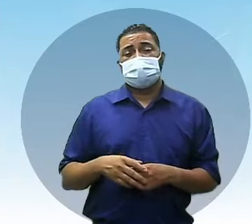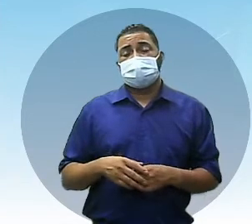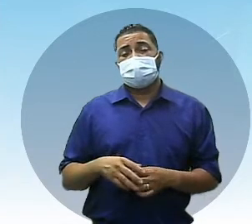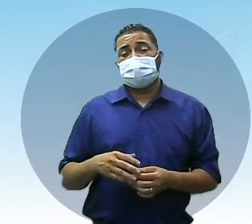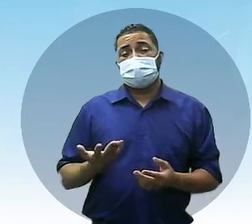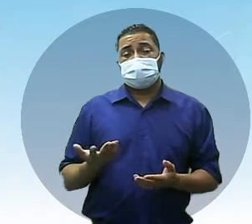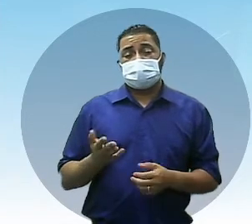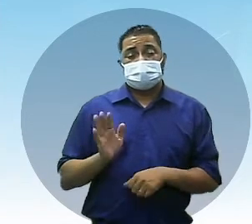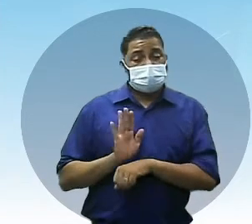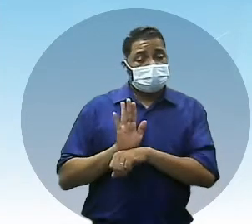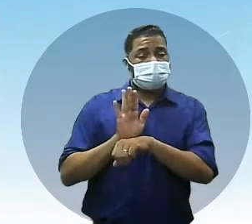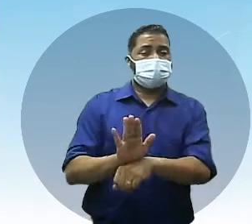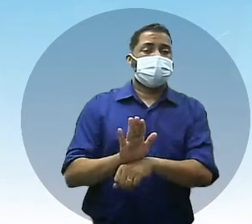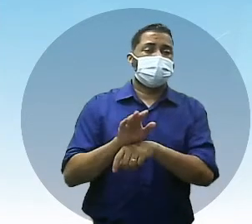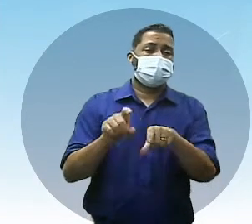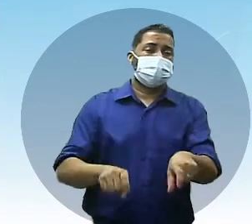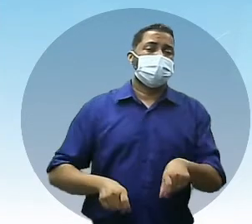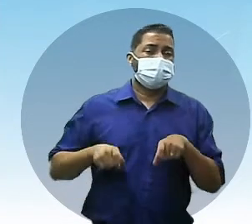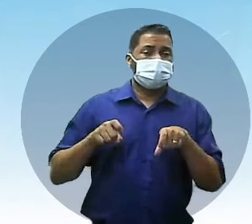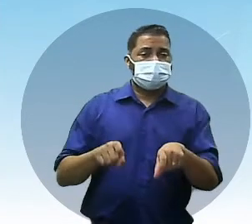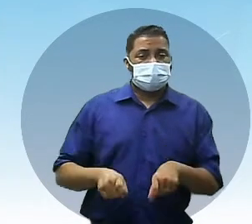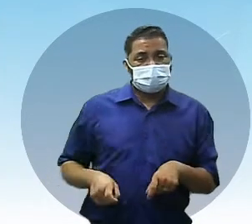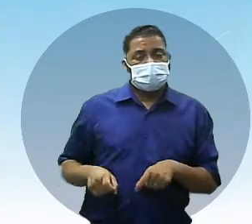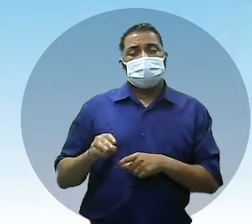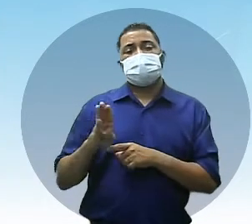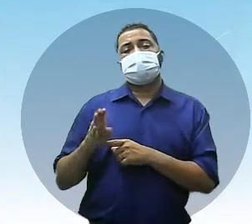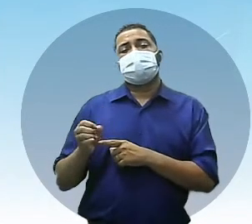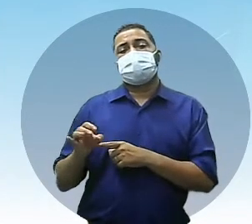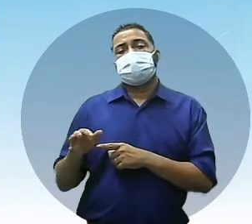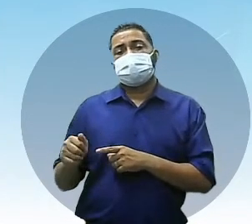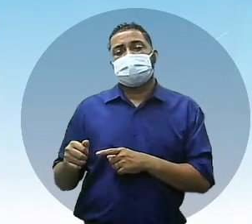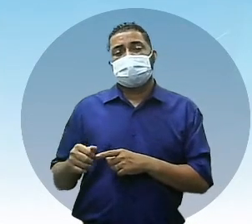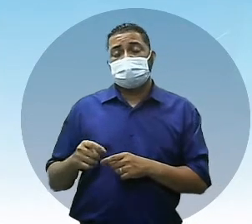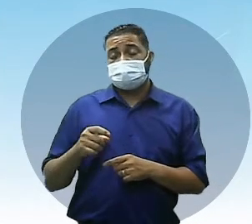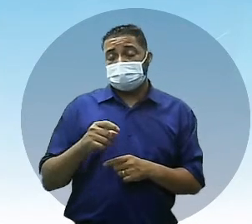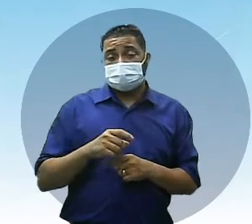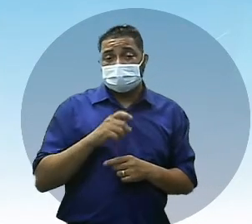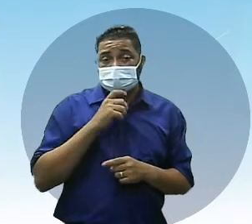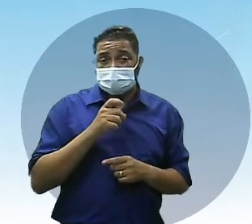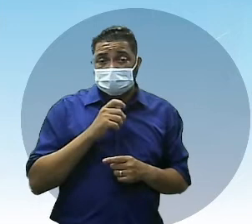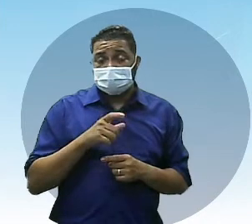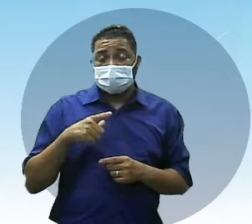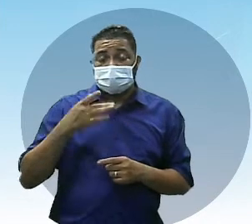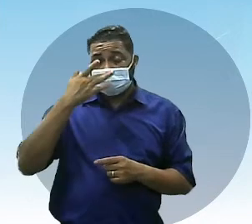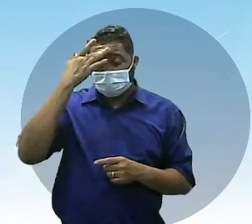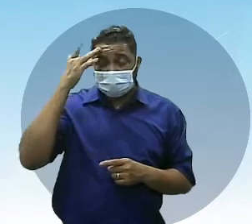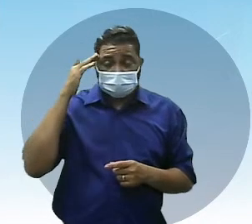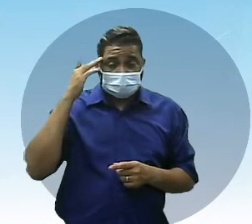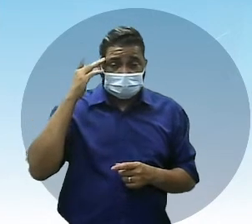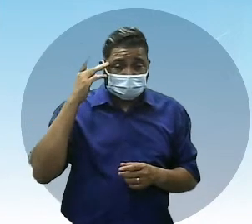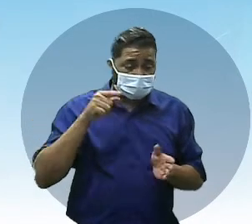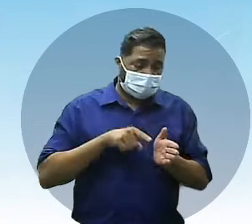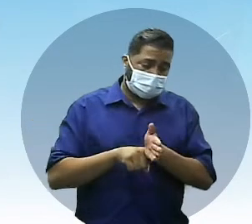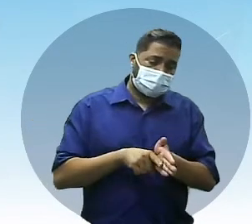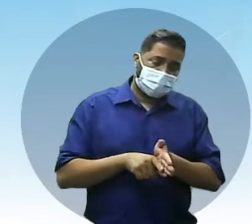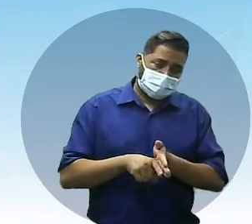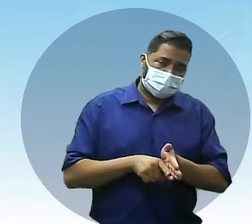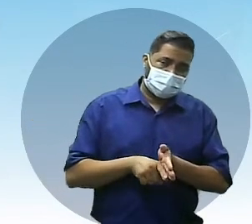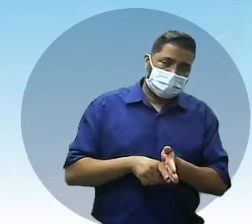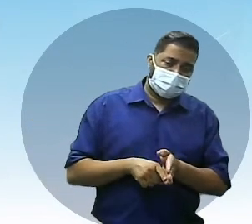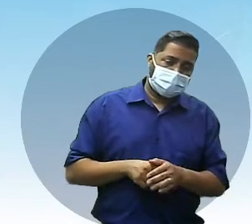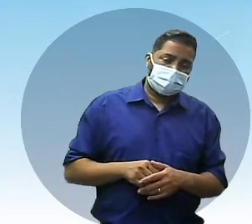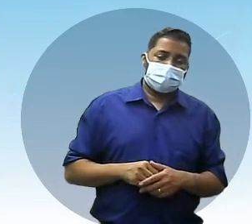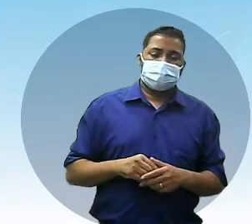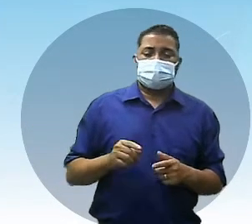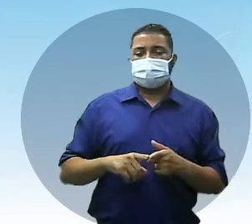favor dos agricultores, dos boia-frias, das pessoas que eram muitas vezes exploradas por esses grandes usineiros, tá